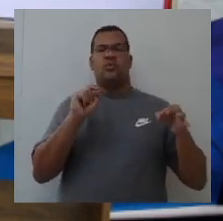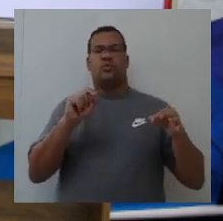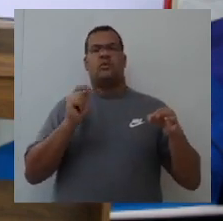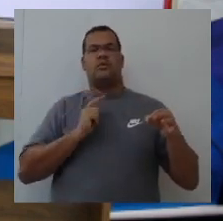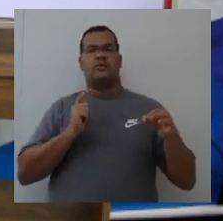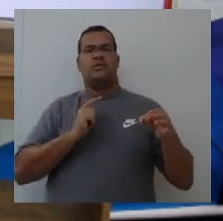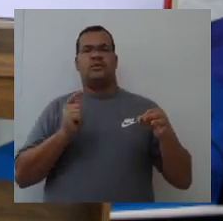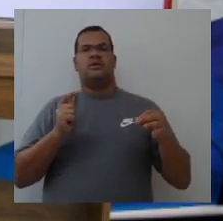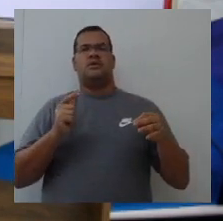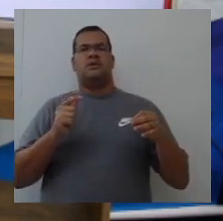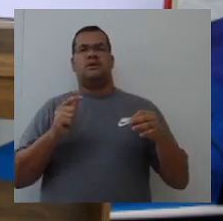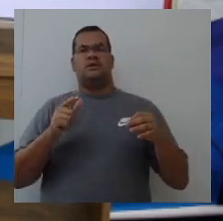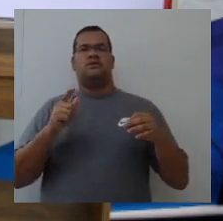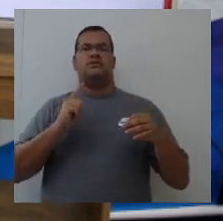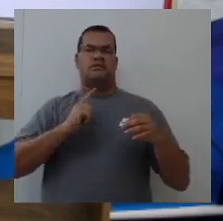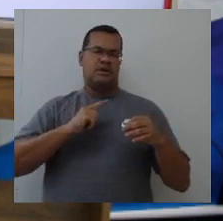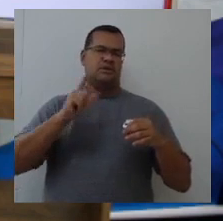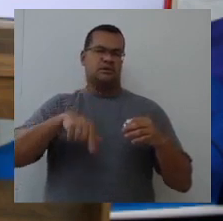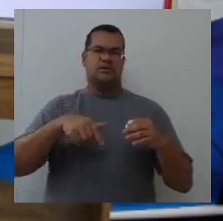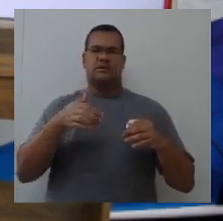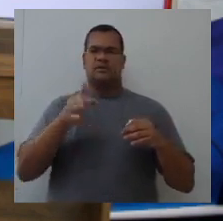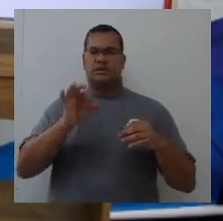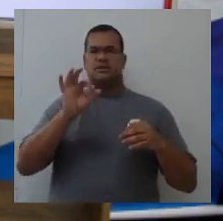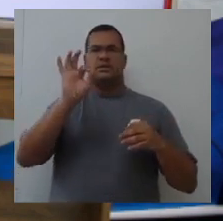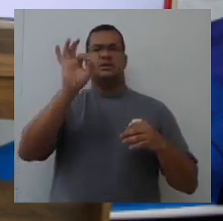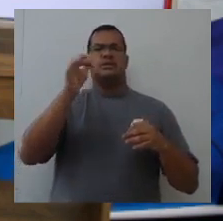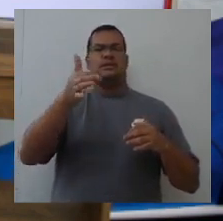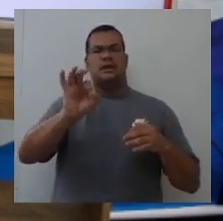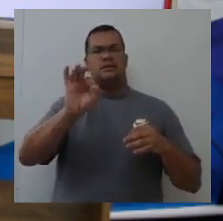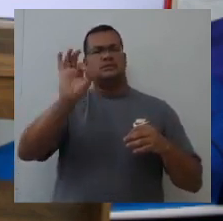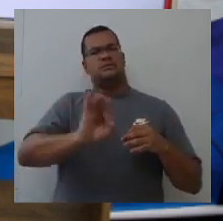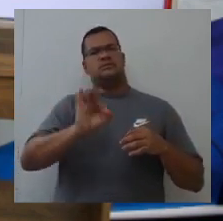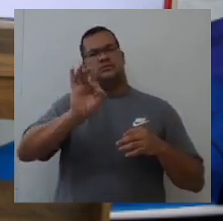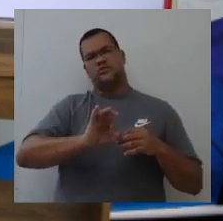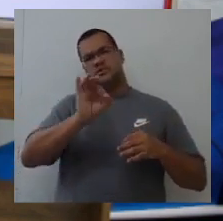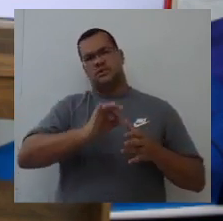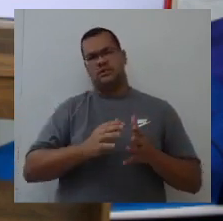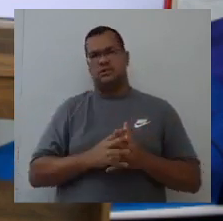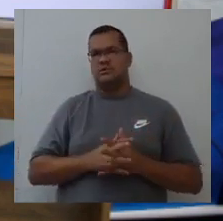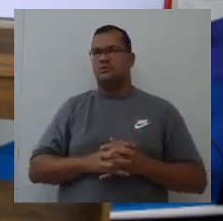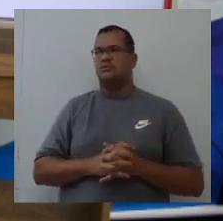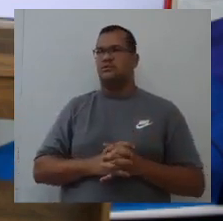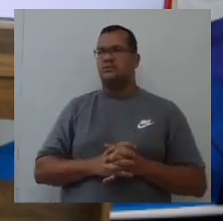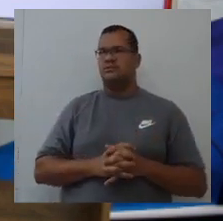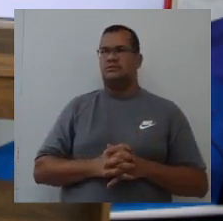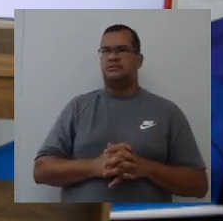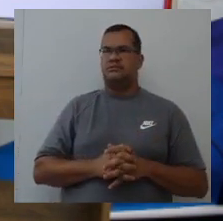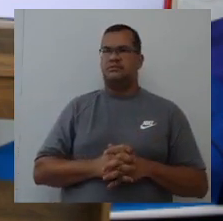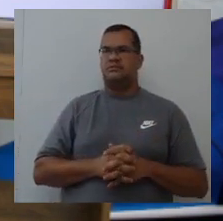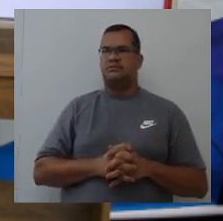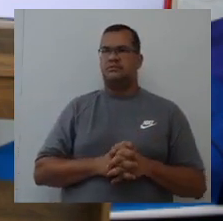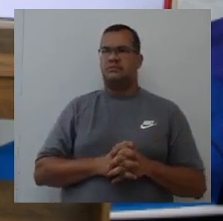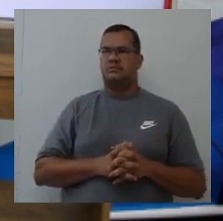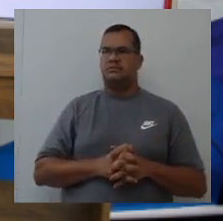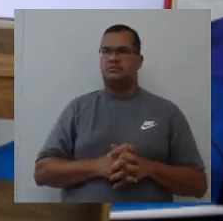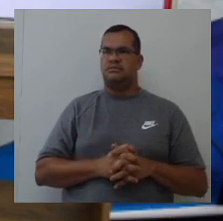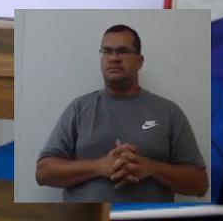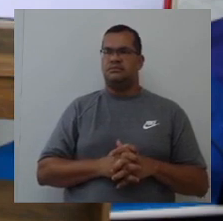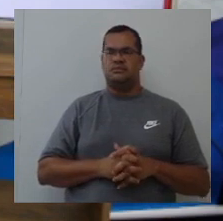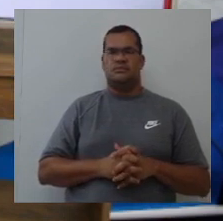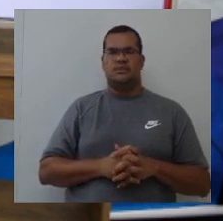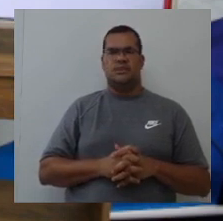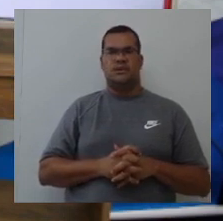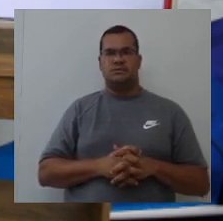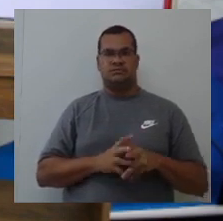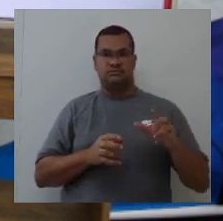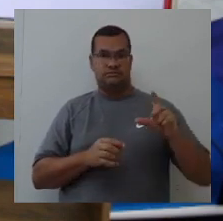vai cortar para a gente e vai dizer que é 10% de inclinação. Olha só. Quando eu tenho uma